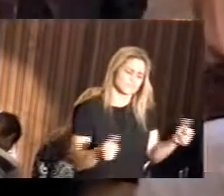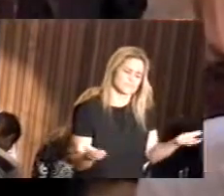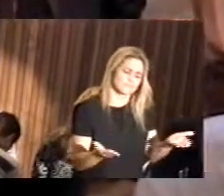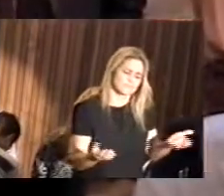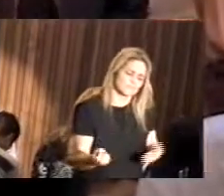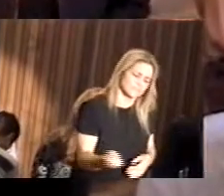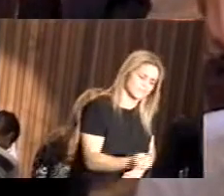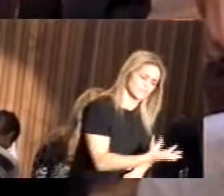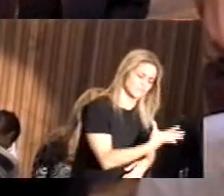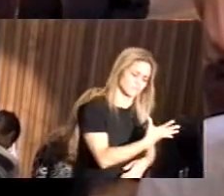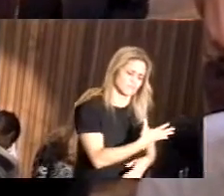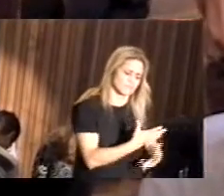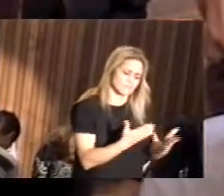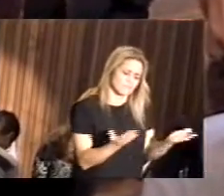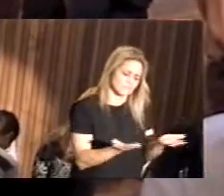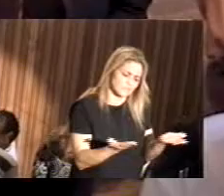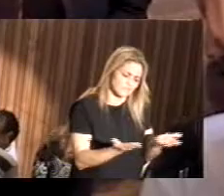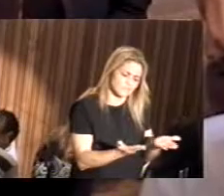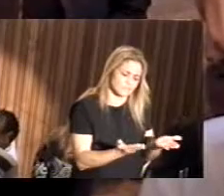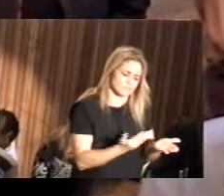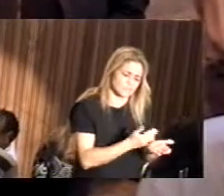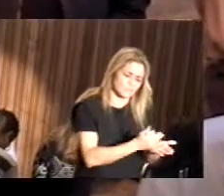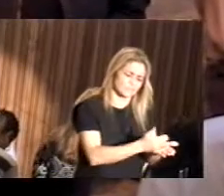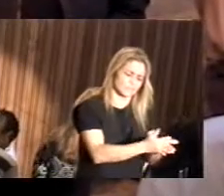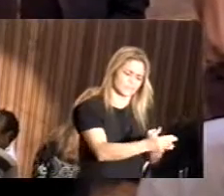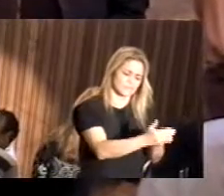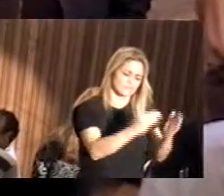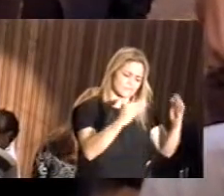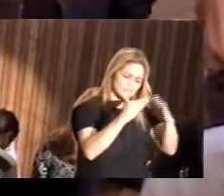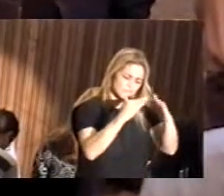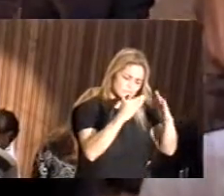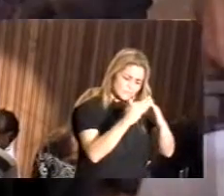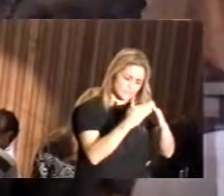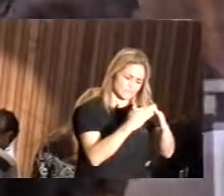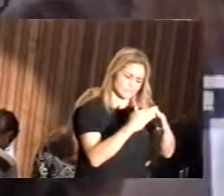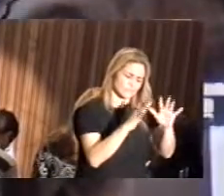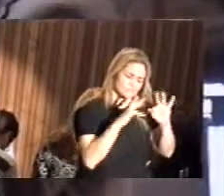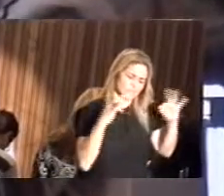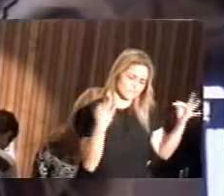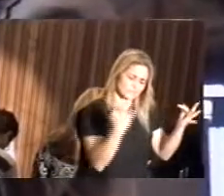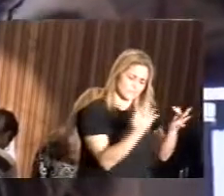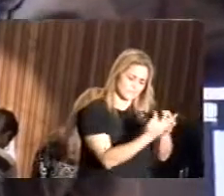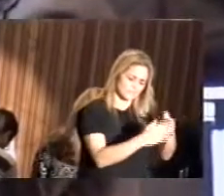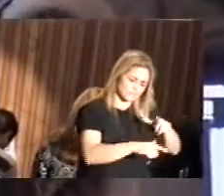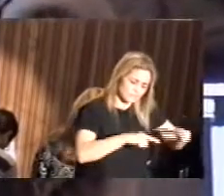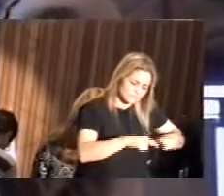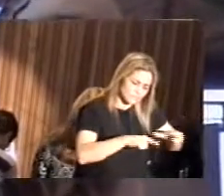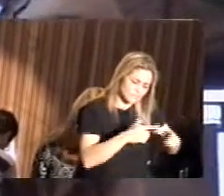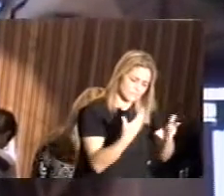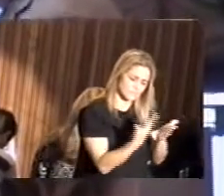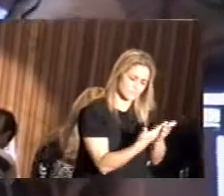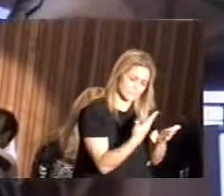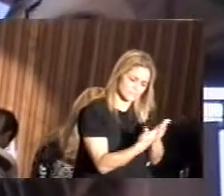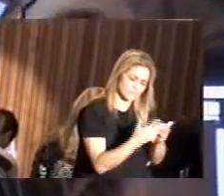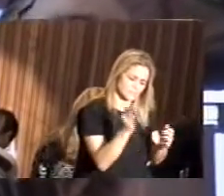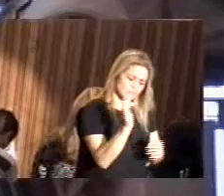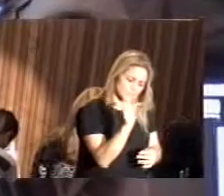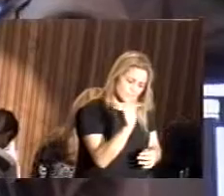nova hoje. Comece em casa, comece no trabalho, comece na escola, comece